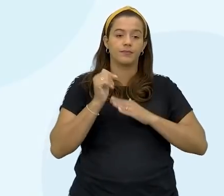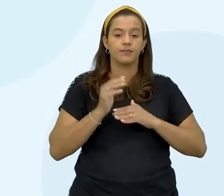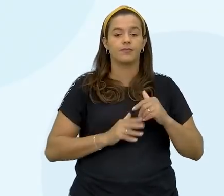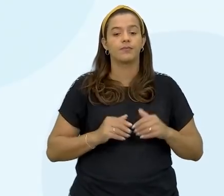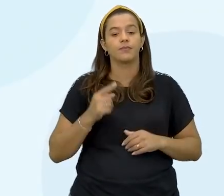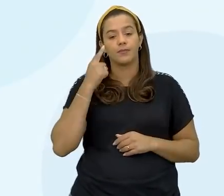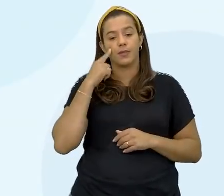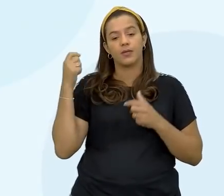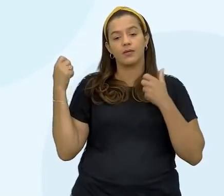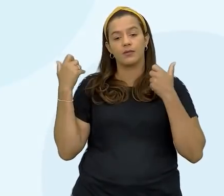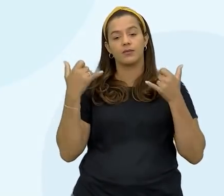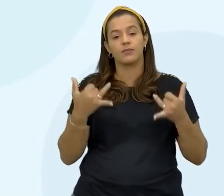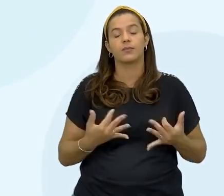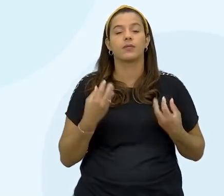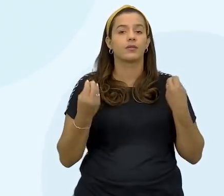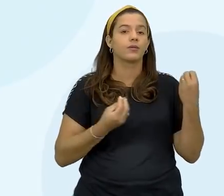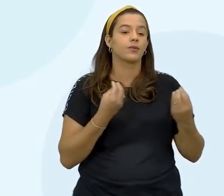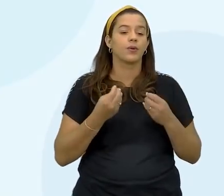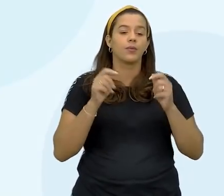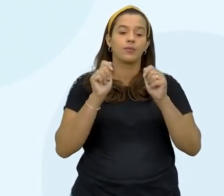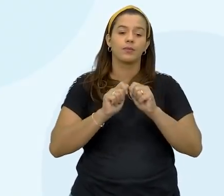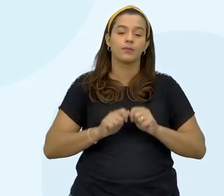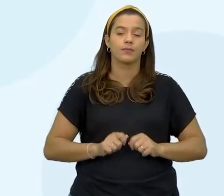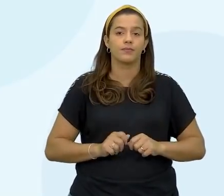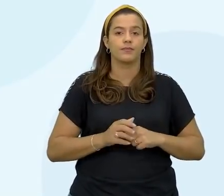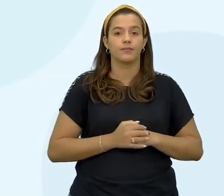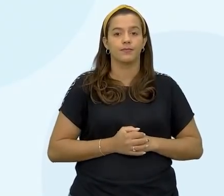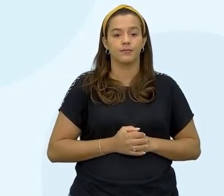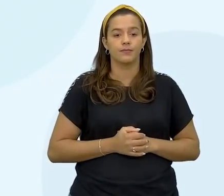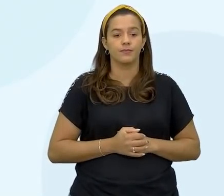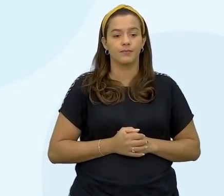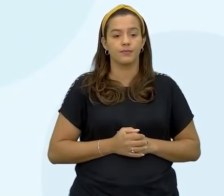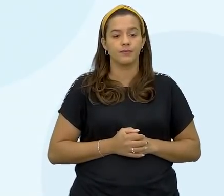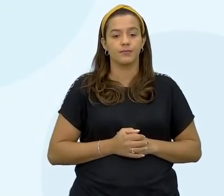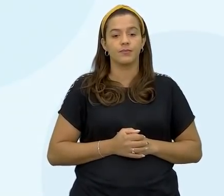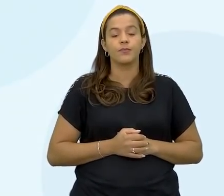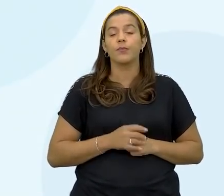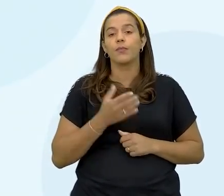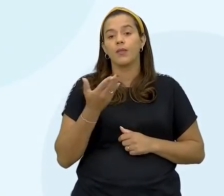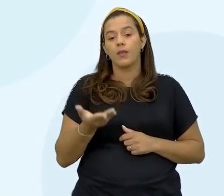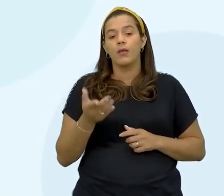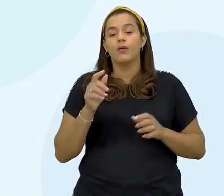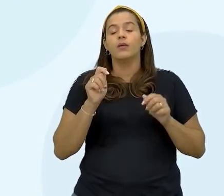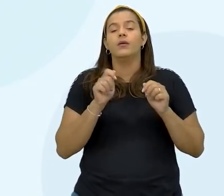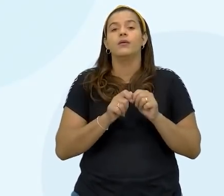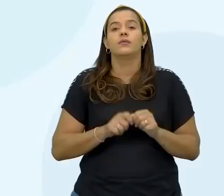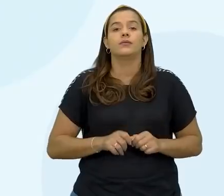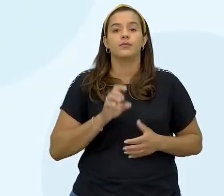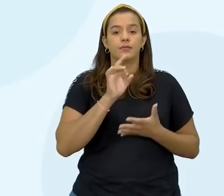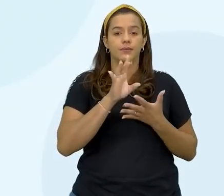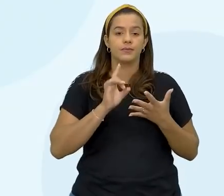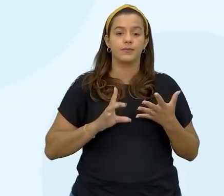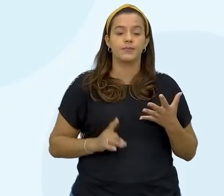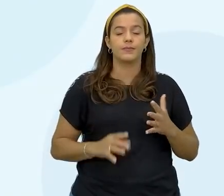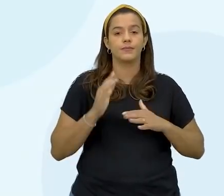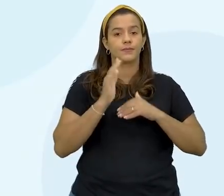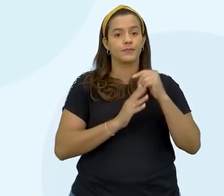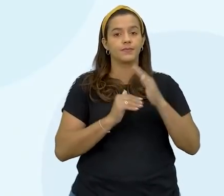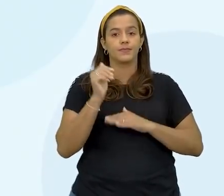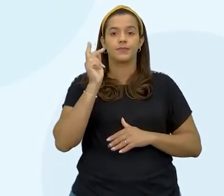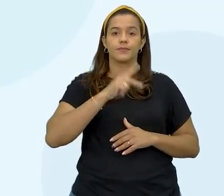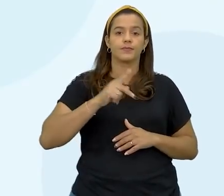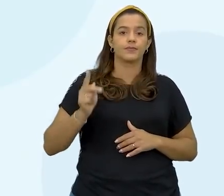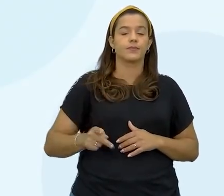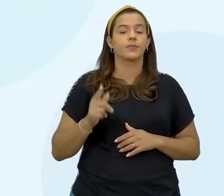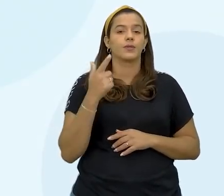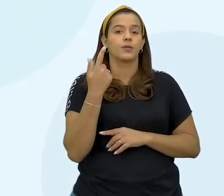aqui a explicação de como pode ser feito isso. Então, por exemplo, para desenvolver essas habilidades, os professores de geografia